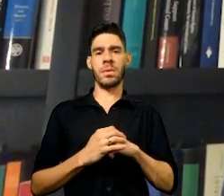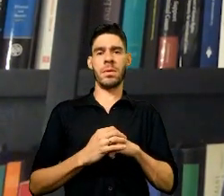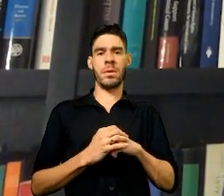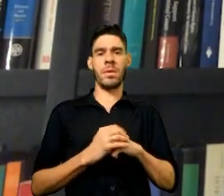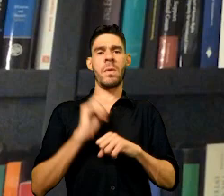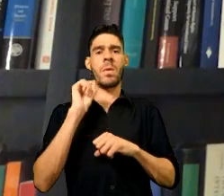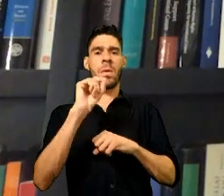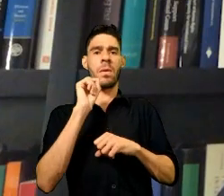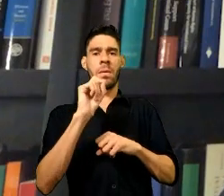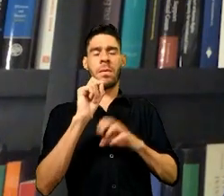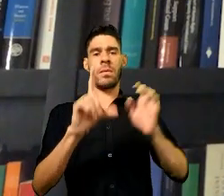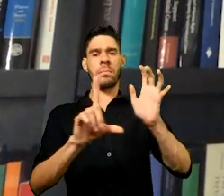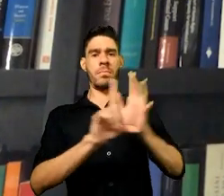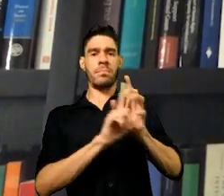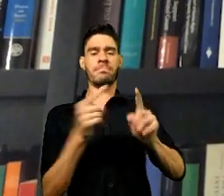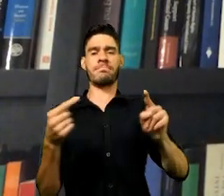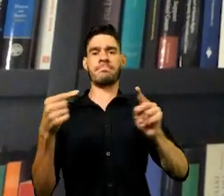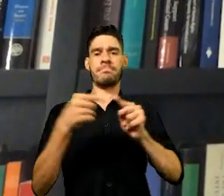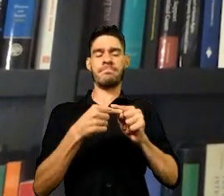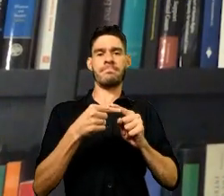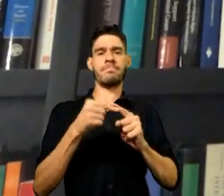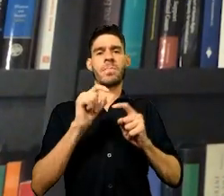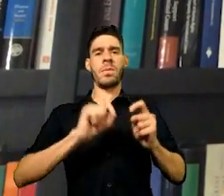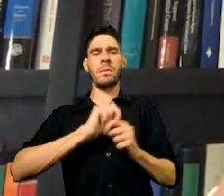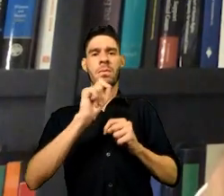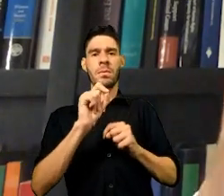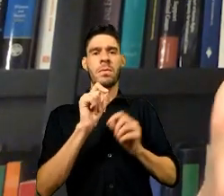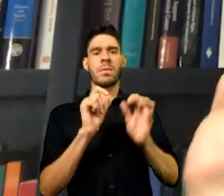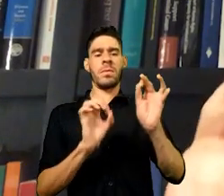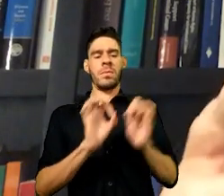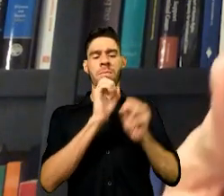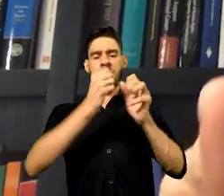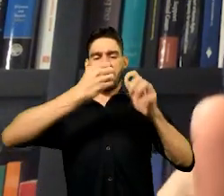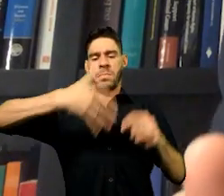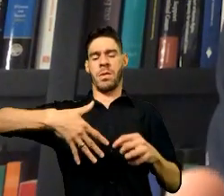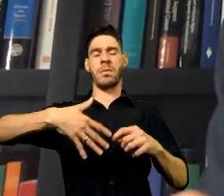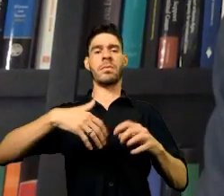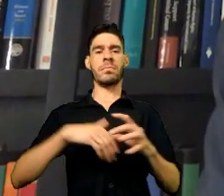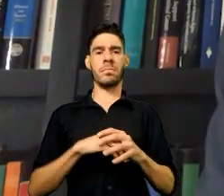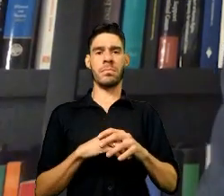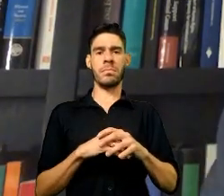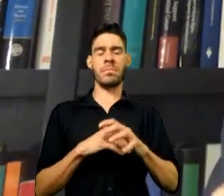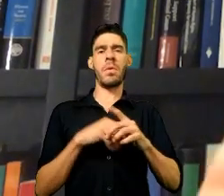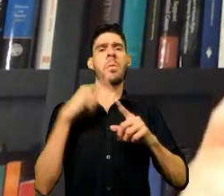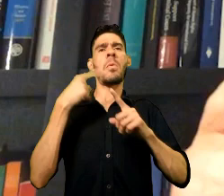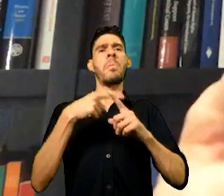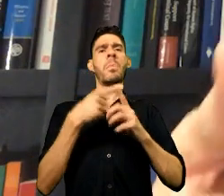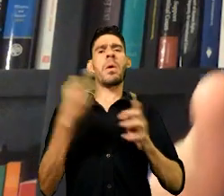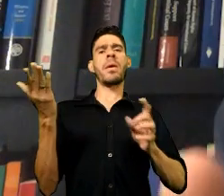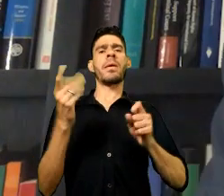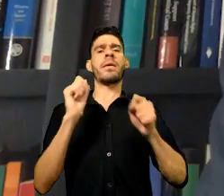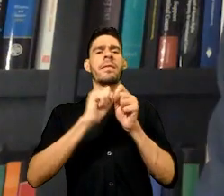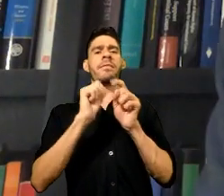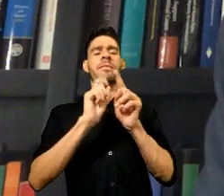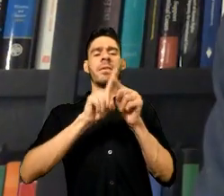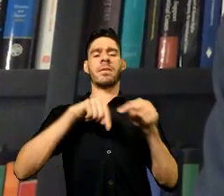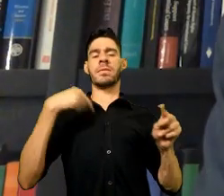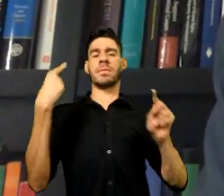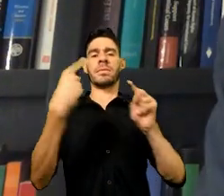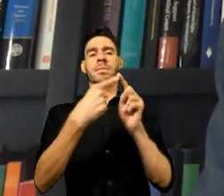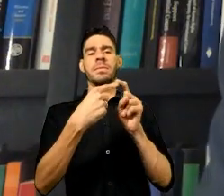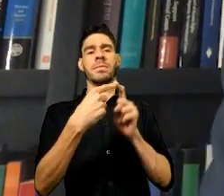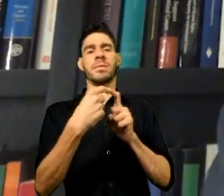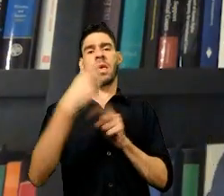modelo telepresencial. A questão da legalidade, a questão da justificativa, motivação